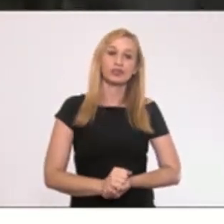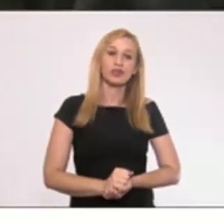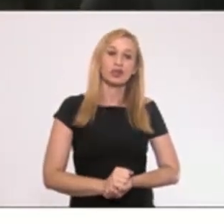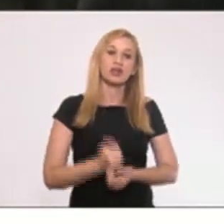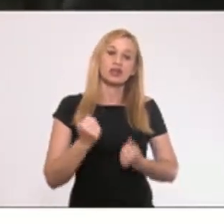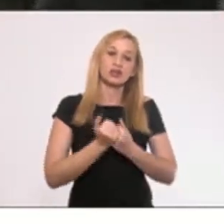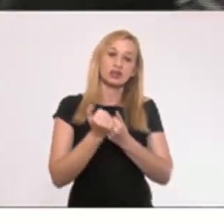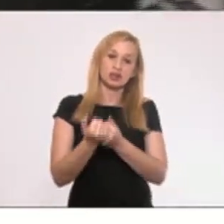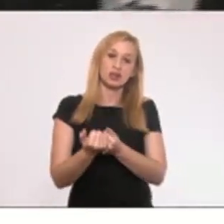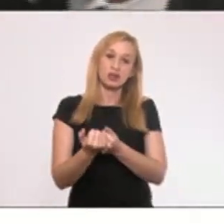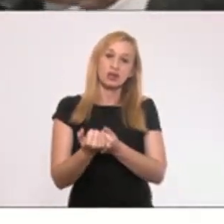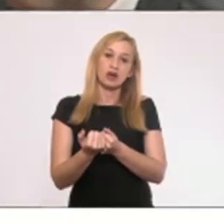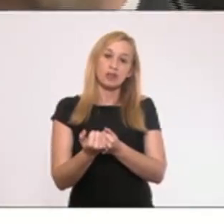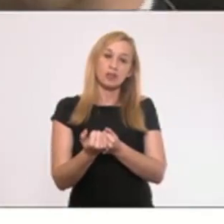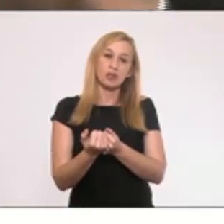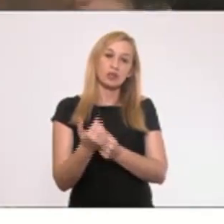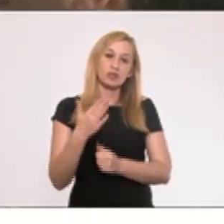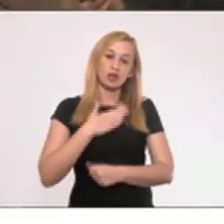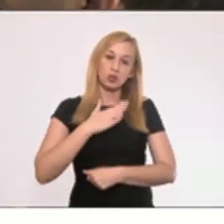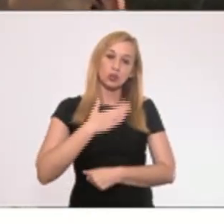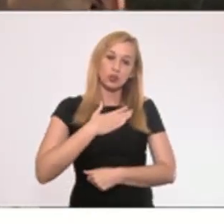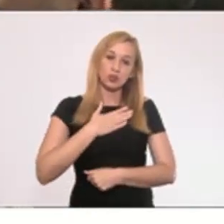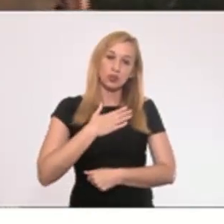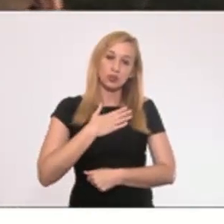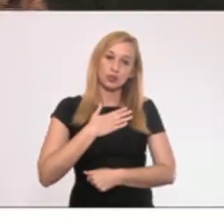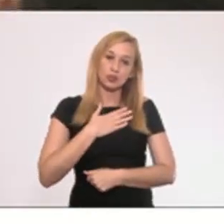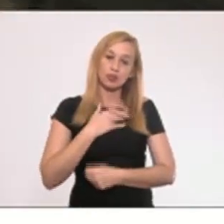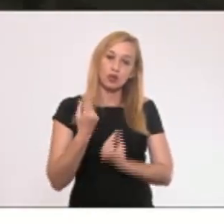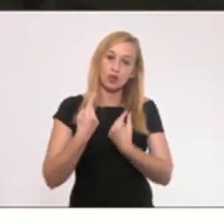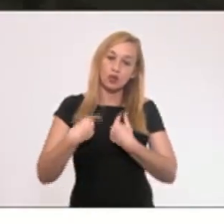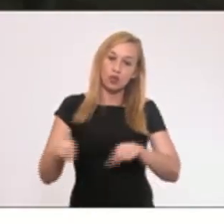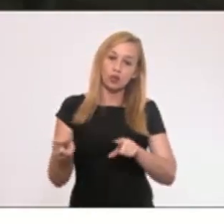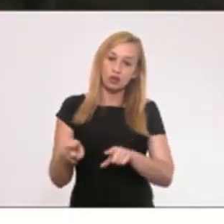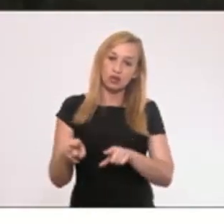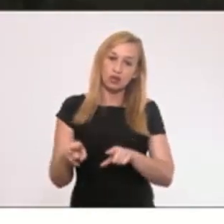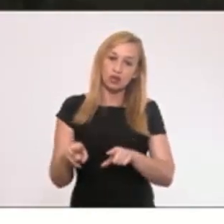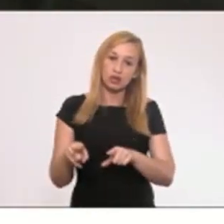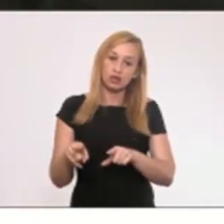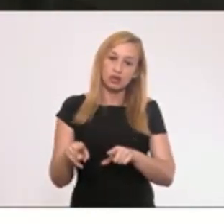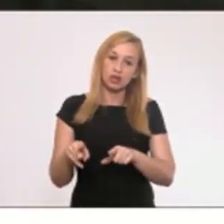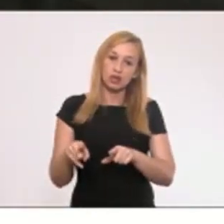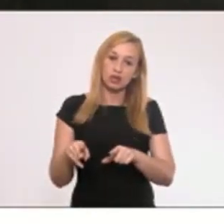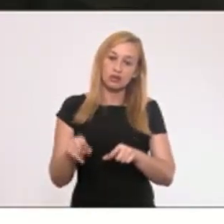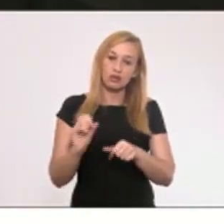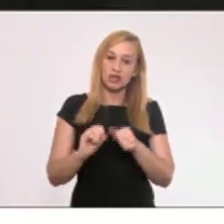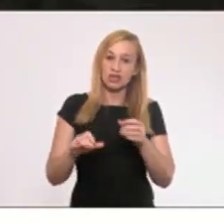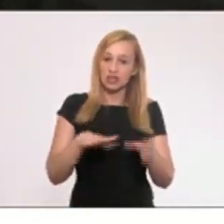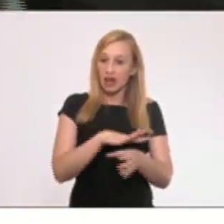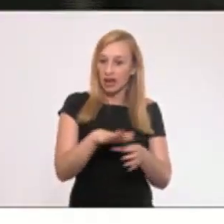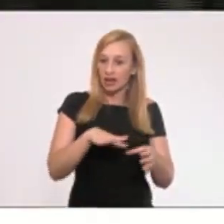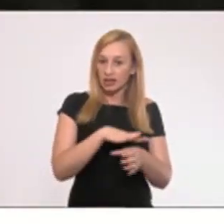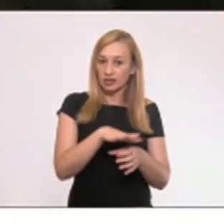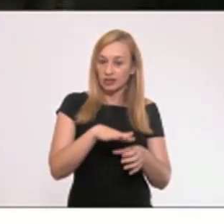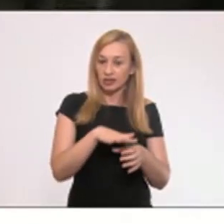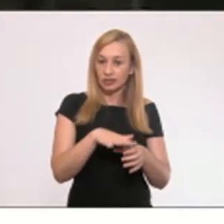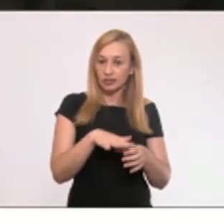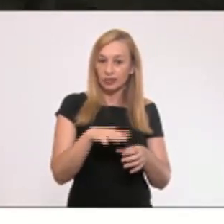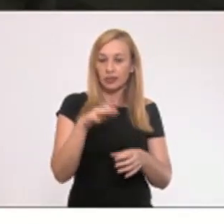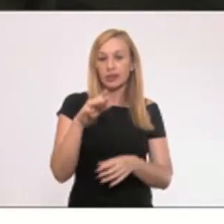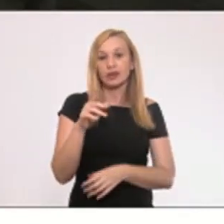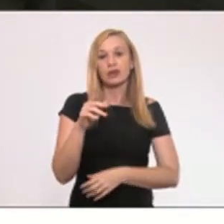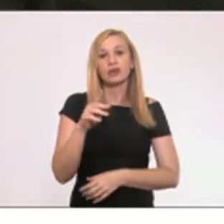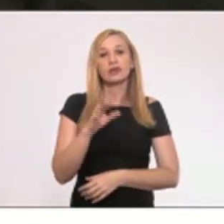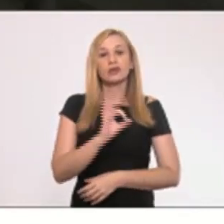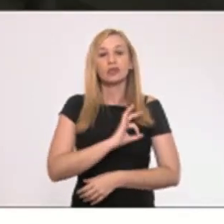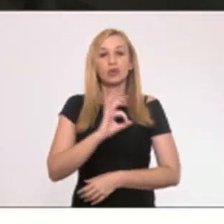meu total apoio contra fazer da área do Batalhão